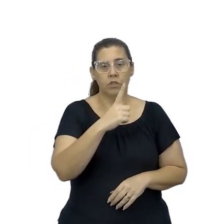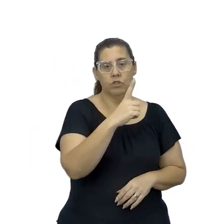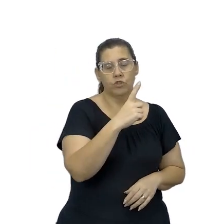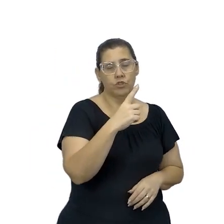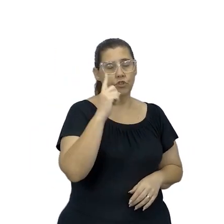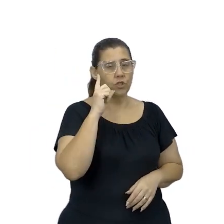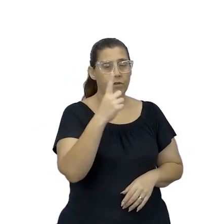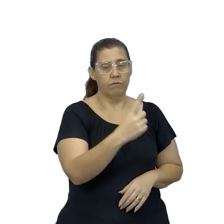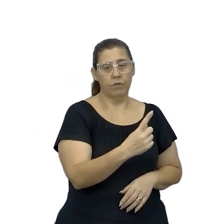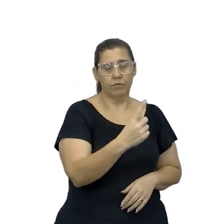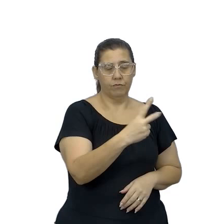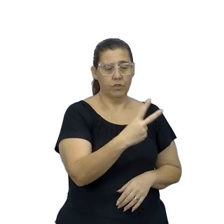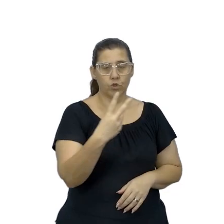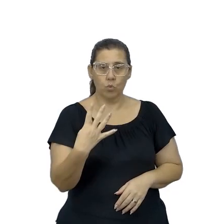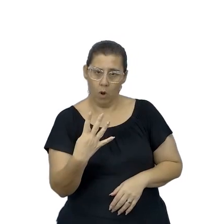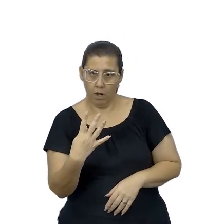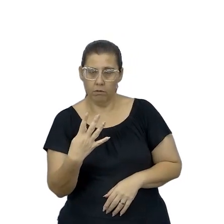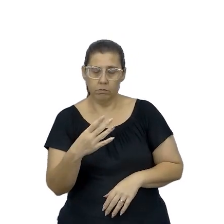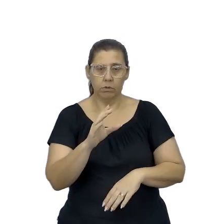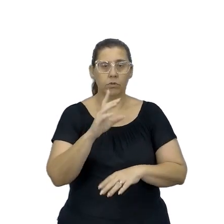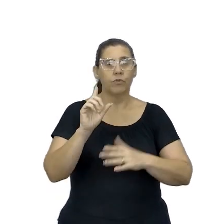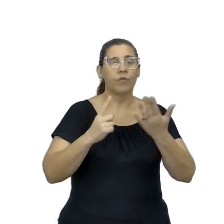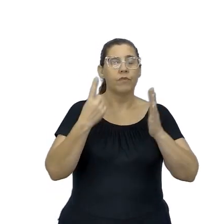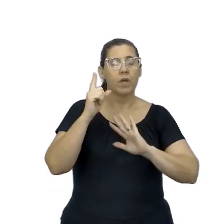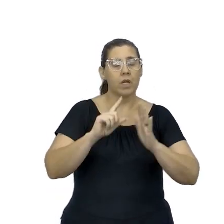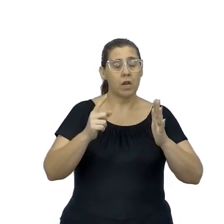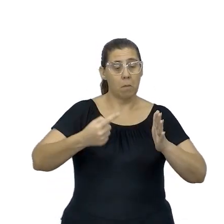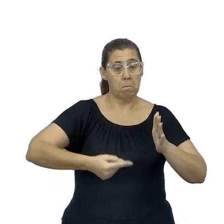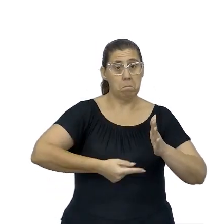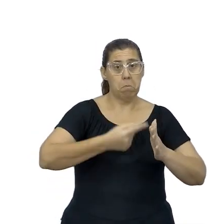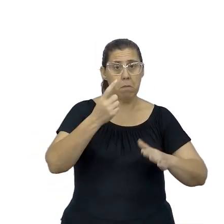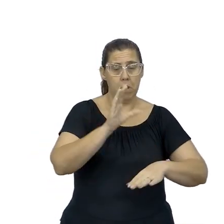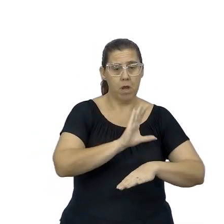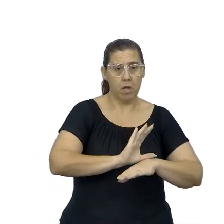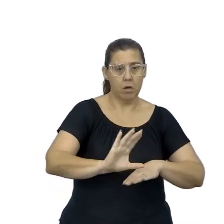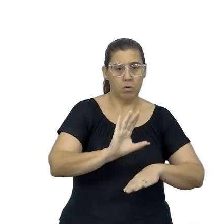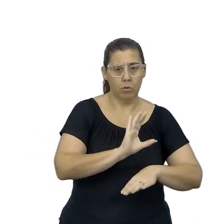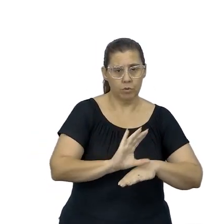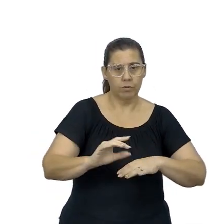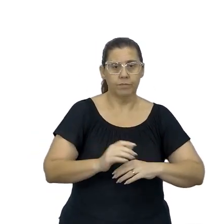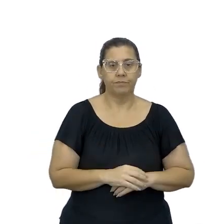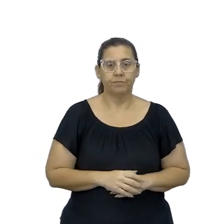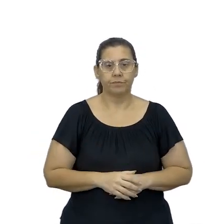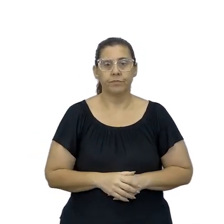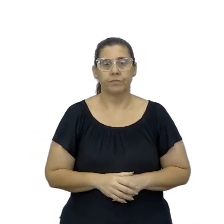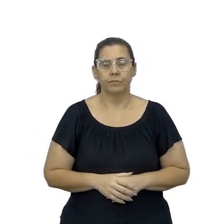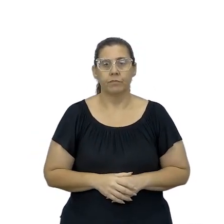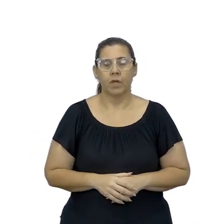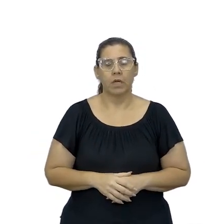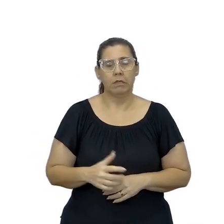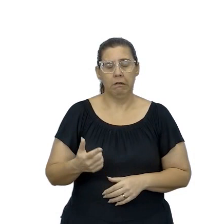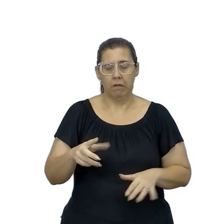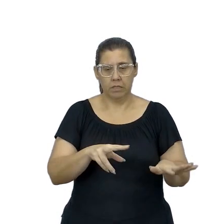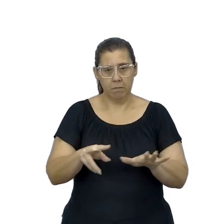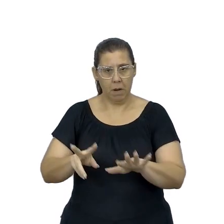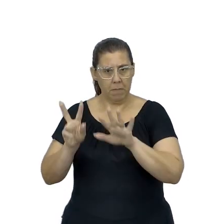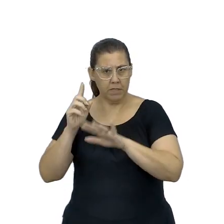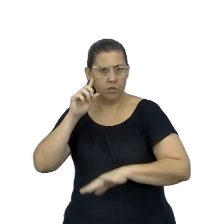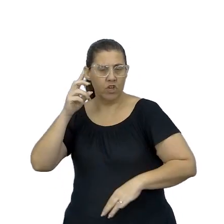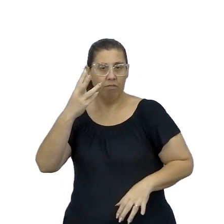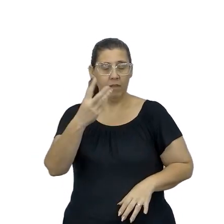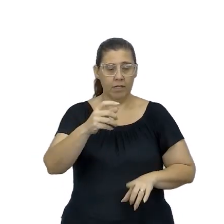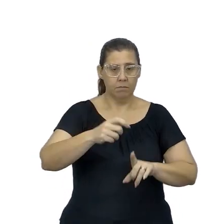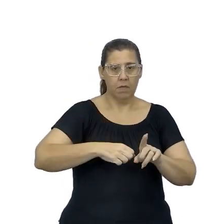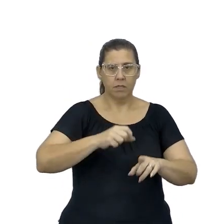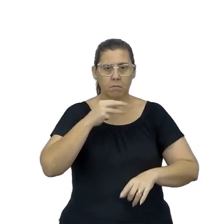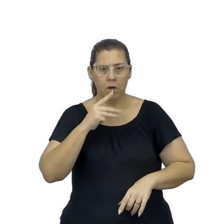24 de fevereiro a primeira formação de etapa, ou seja, a etapa parte 1. Aí, na semana passada, dia 3 de março, a